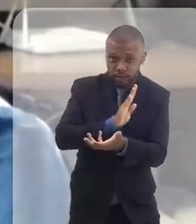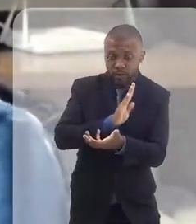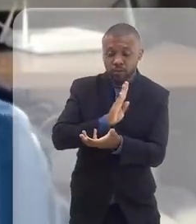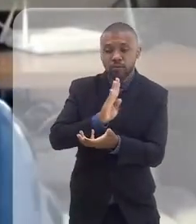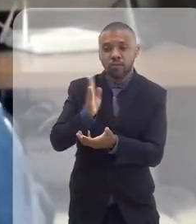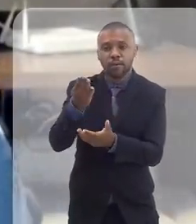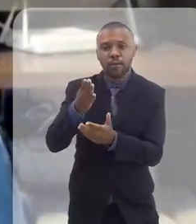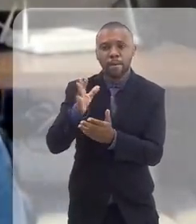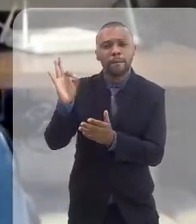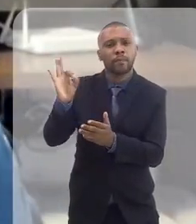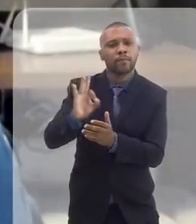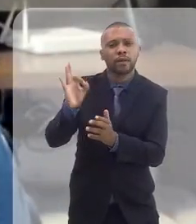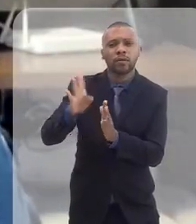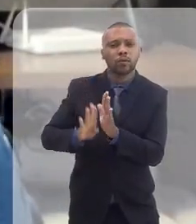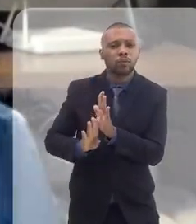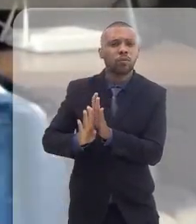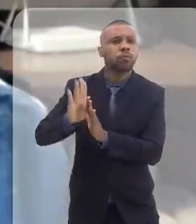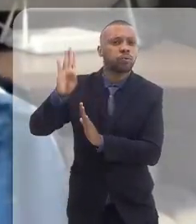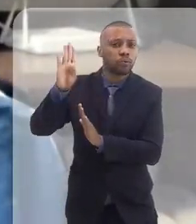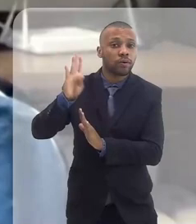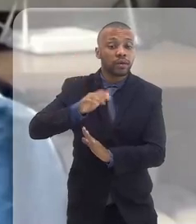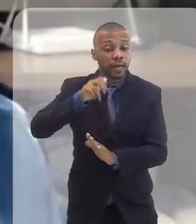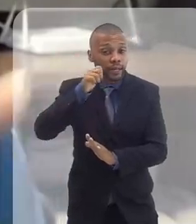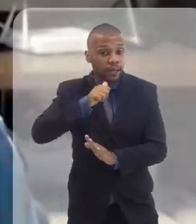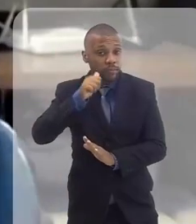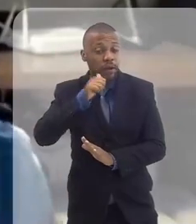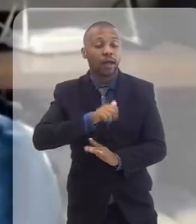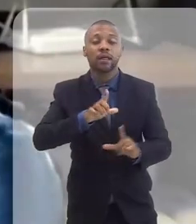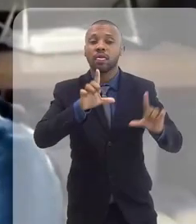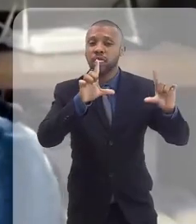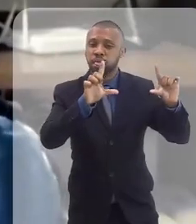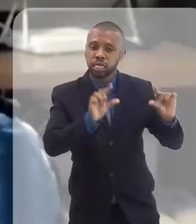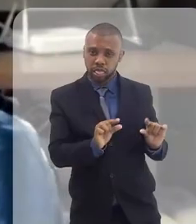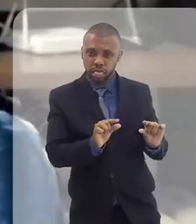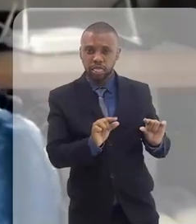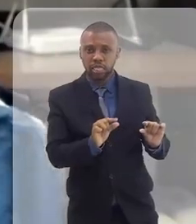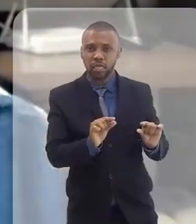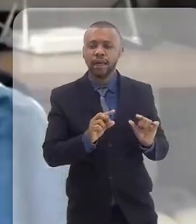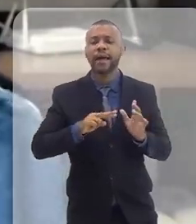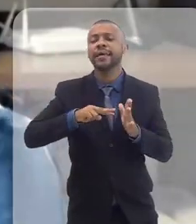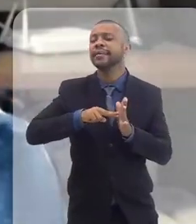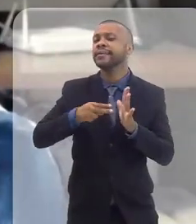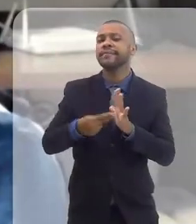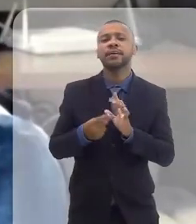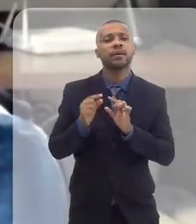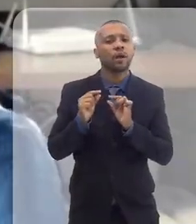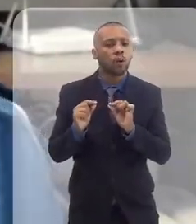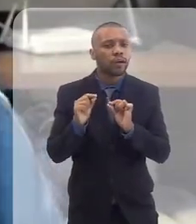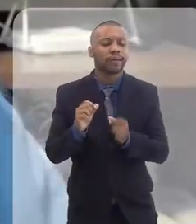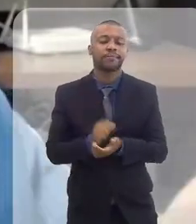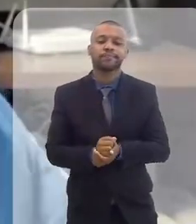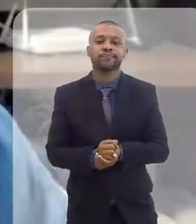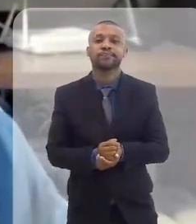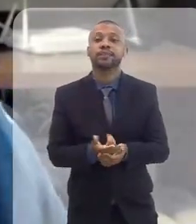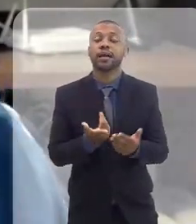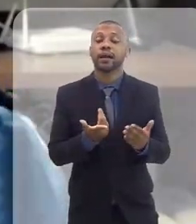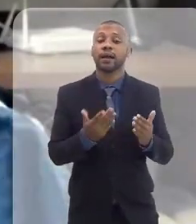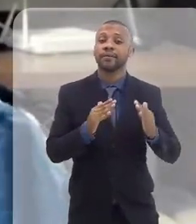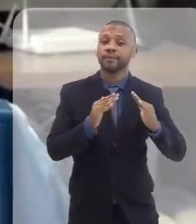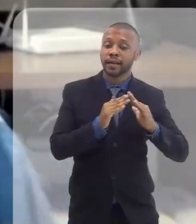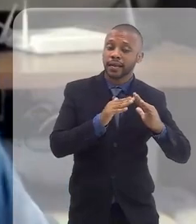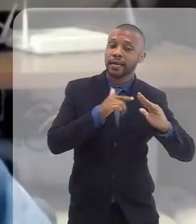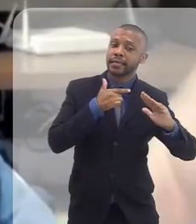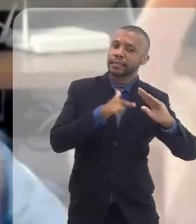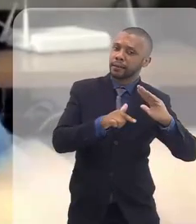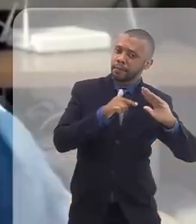Brasil aumentou. E a das mulheres caiu. O que significa? Estar